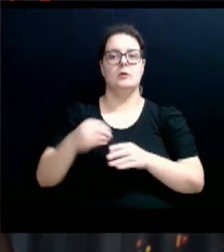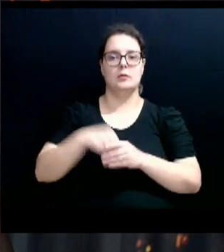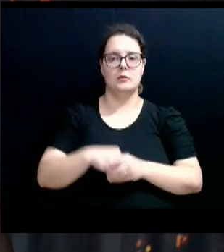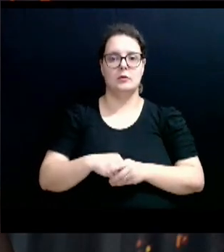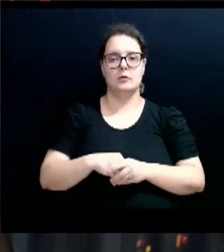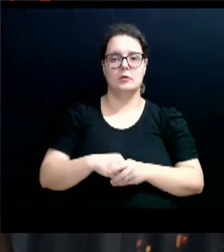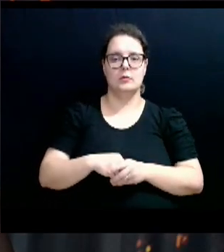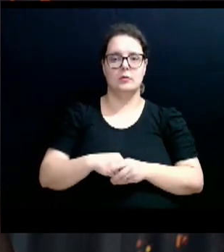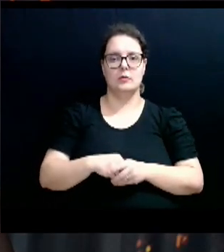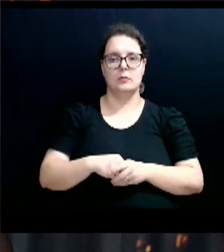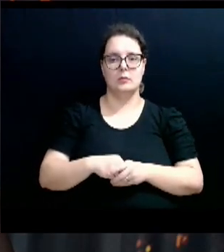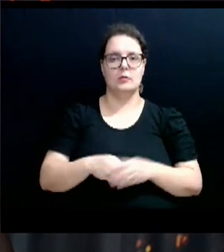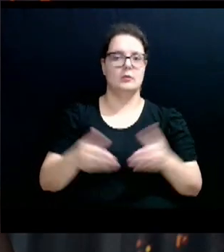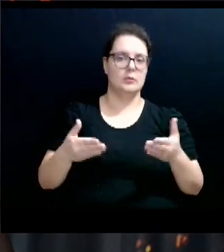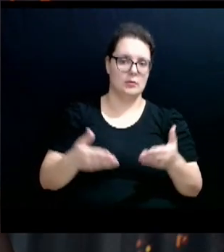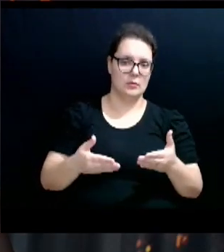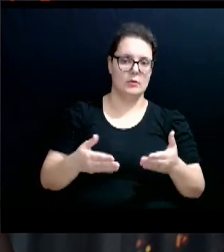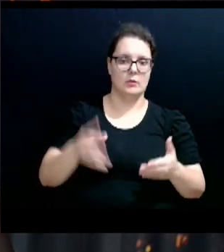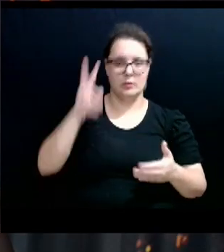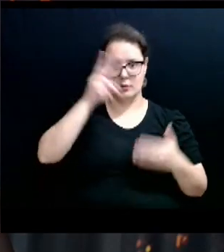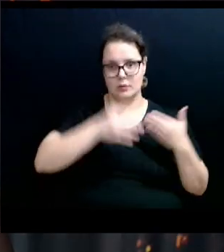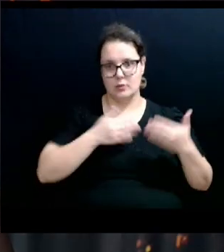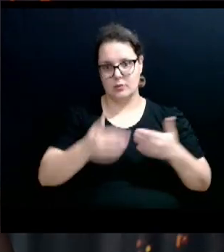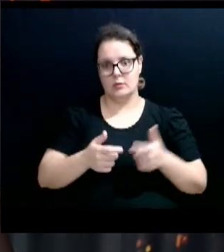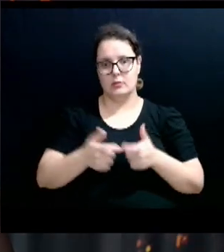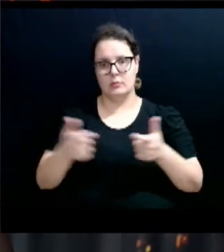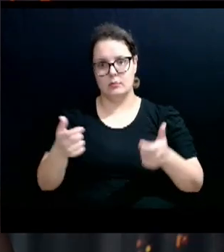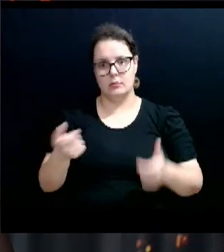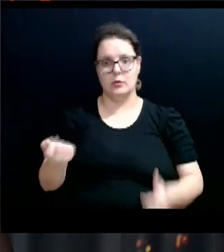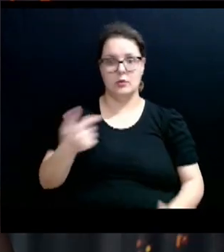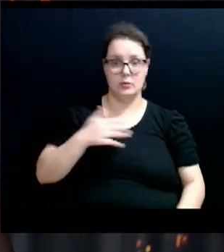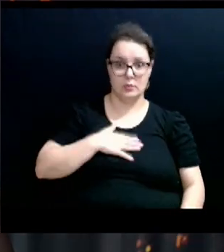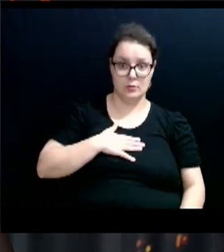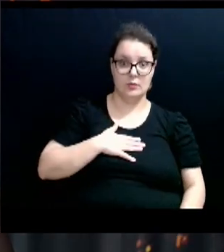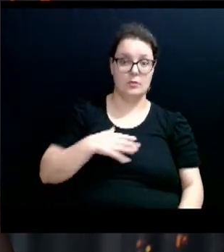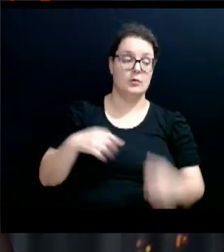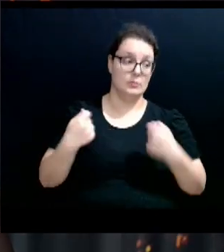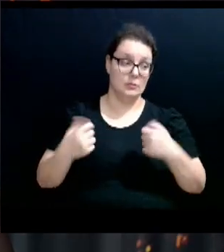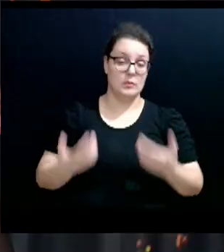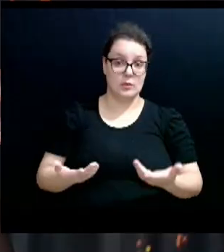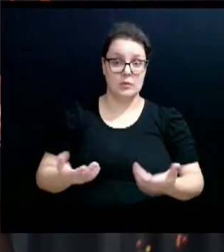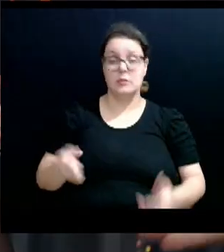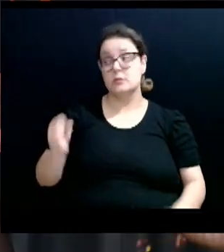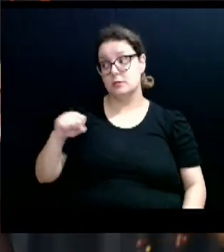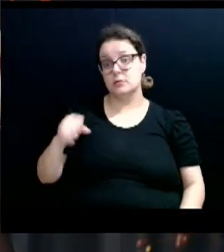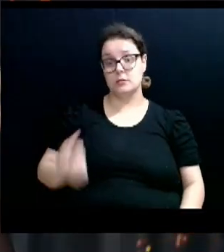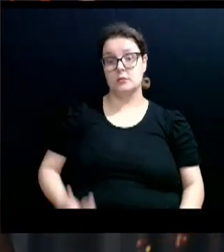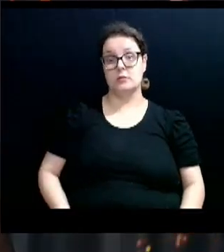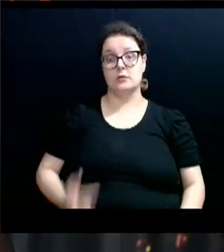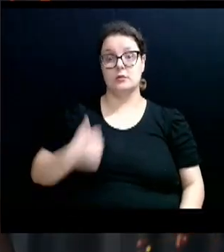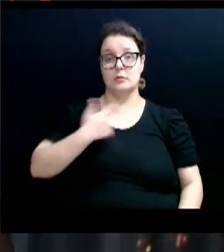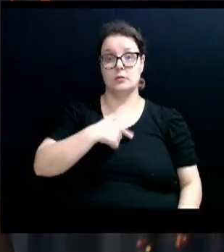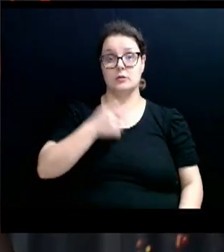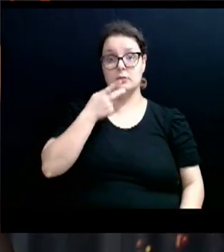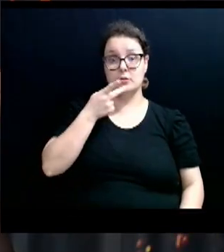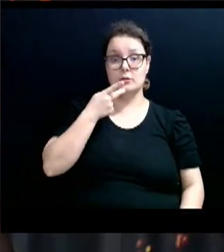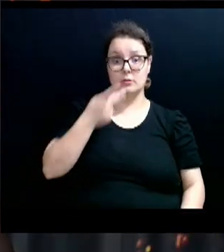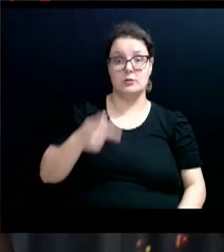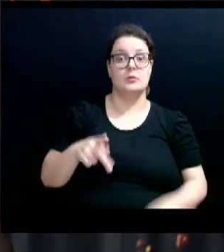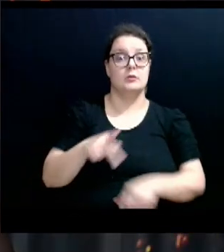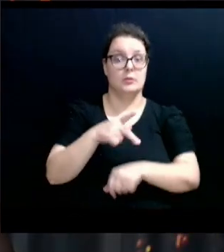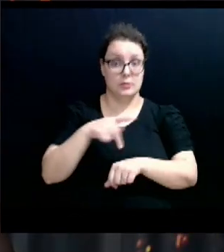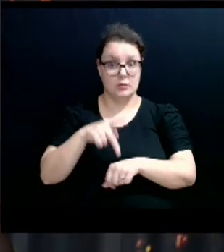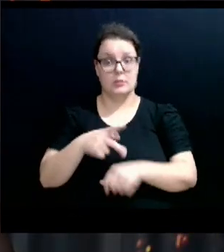que hoje o presente histórico é algo maior do que eu. E precisa ser. Porque a gente está falando de um país, né? Não